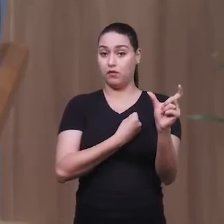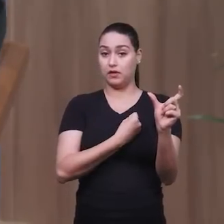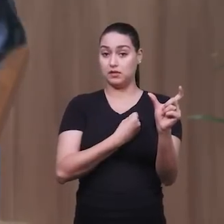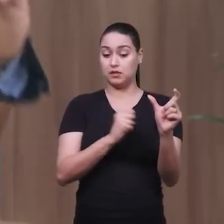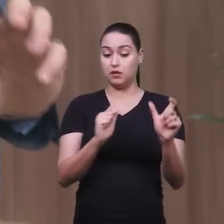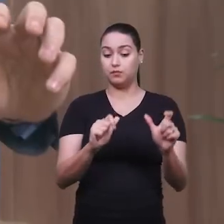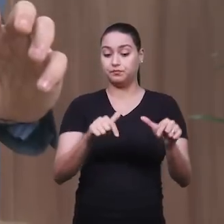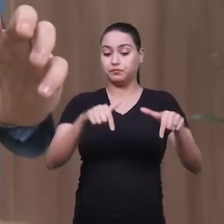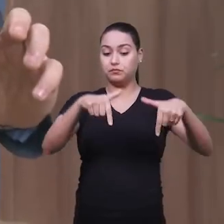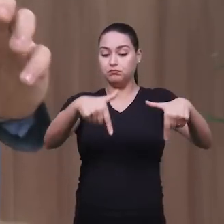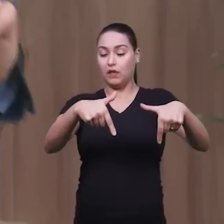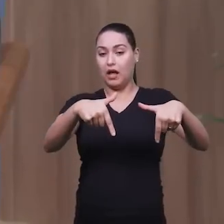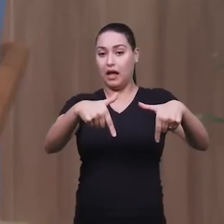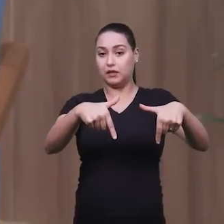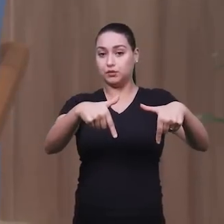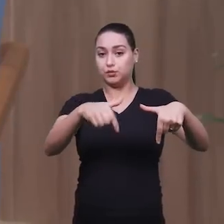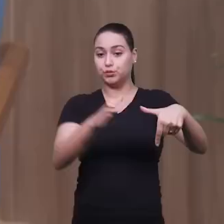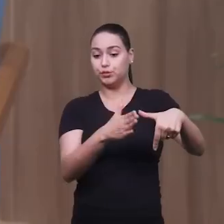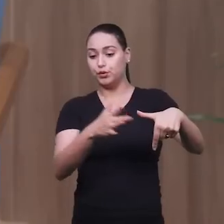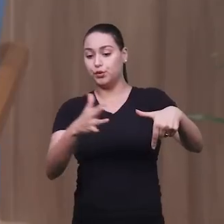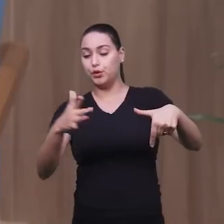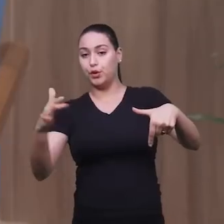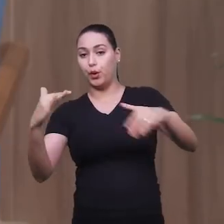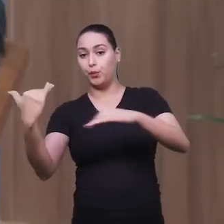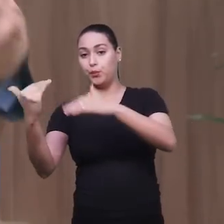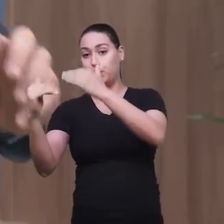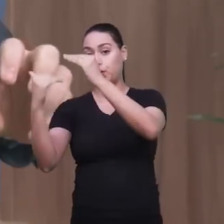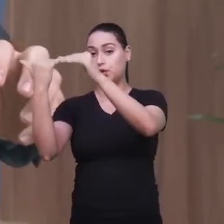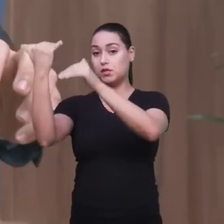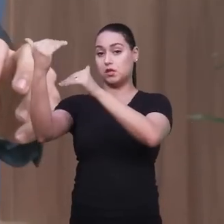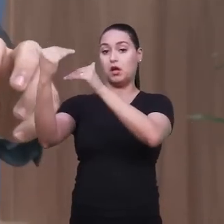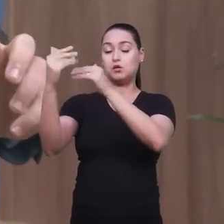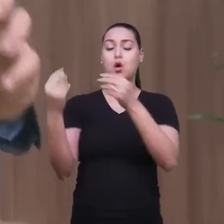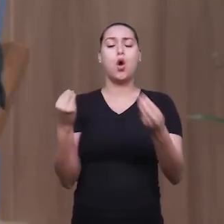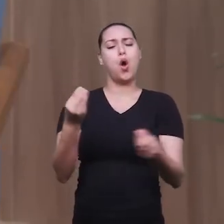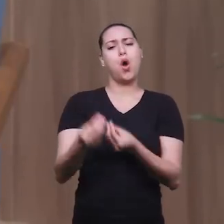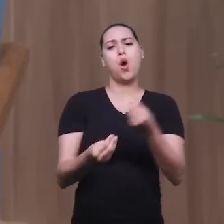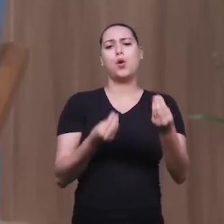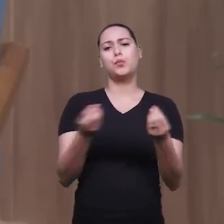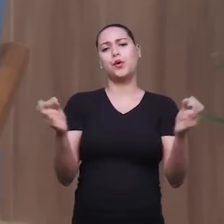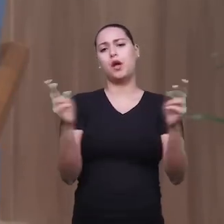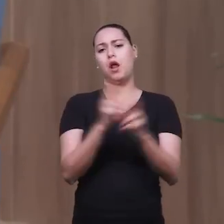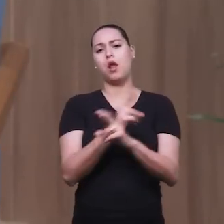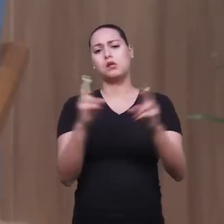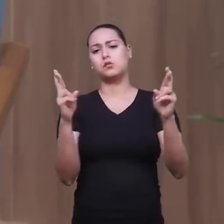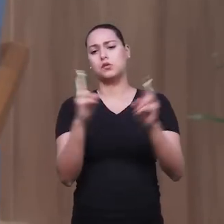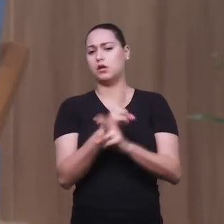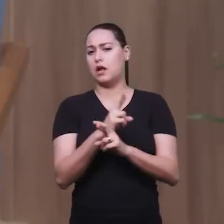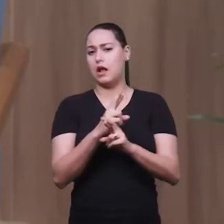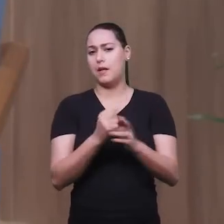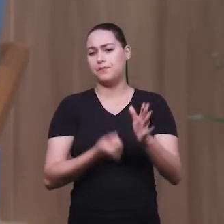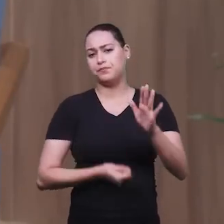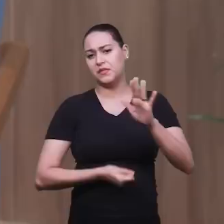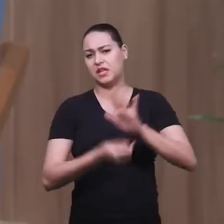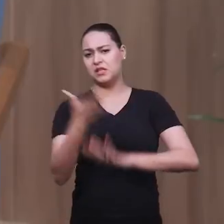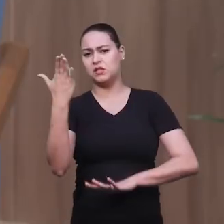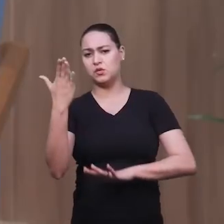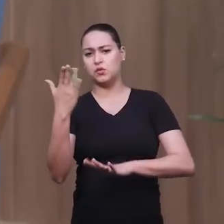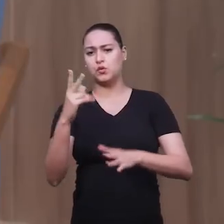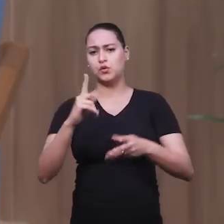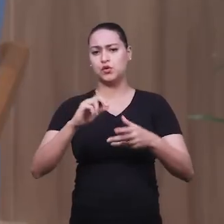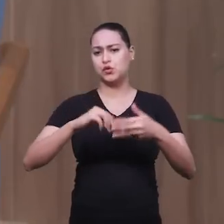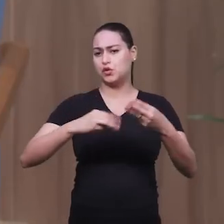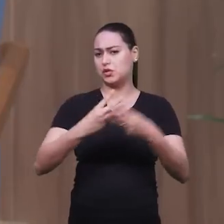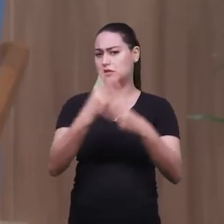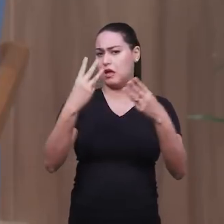e processo. Como é que a gente associa esse momento da saída do Egito, que o